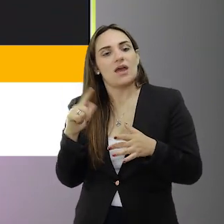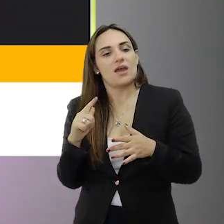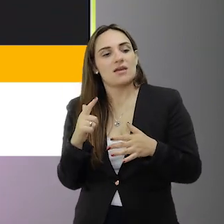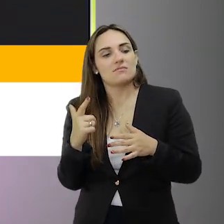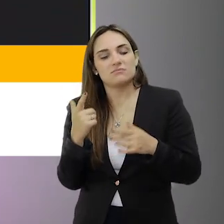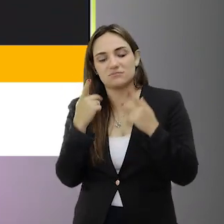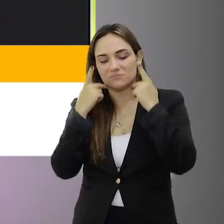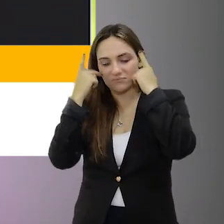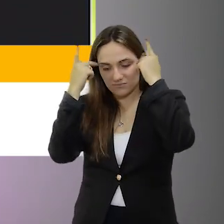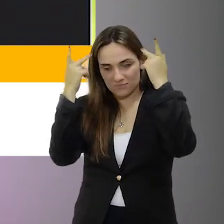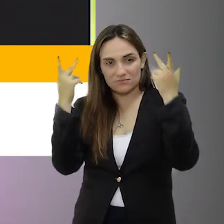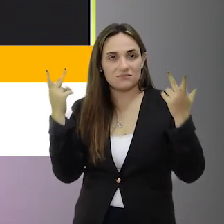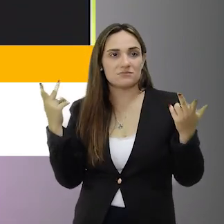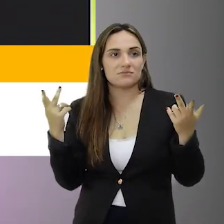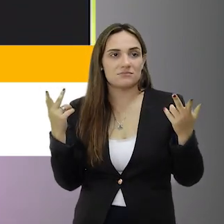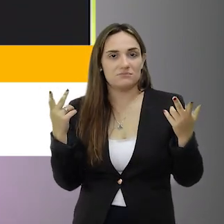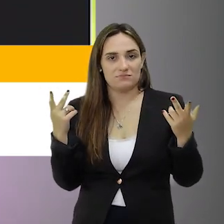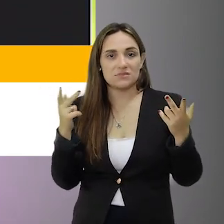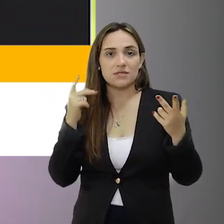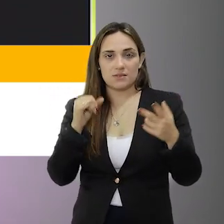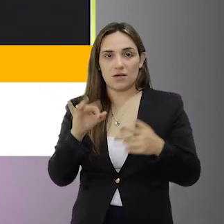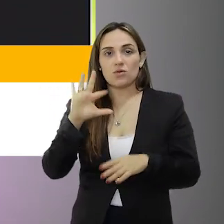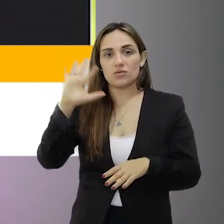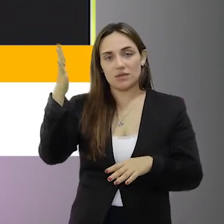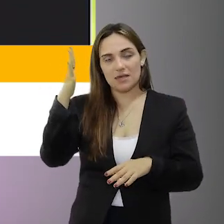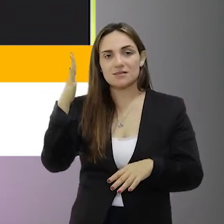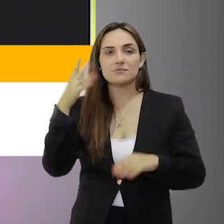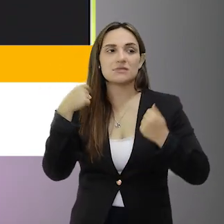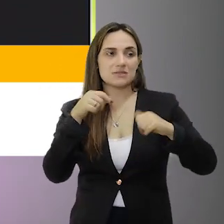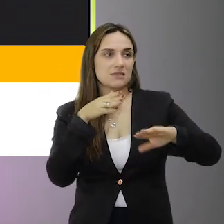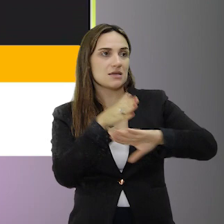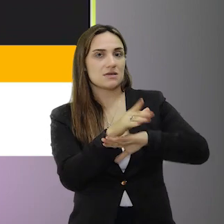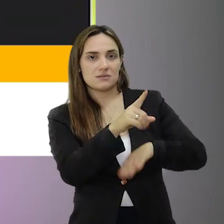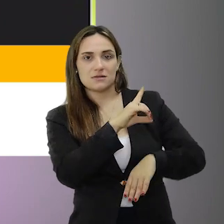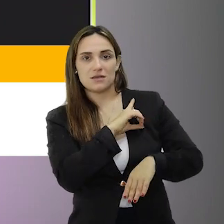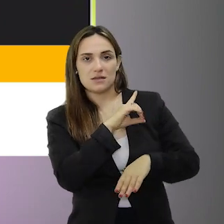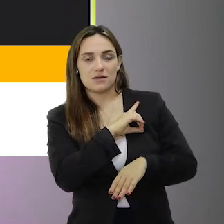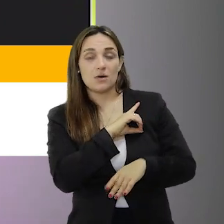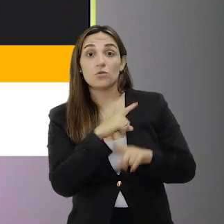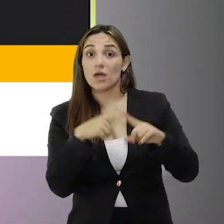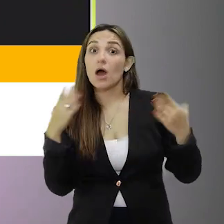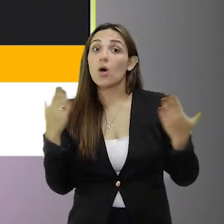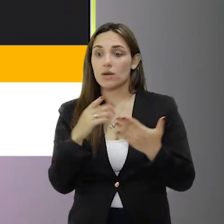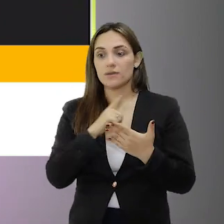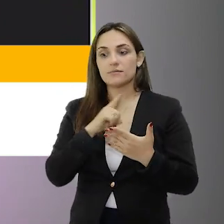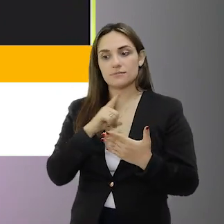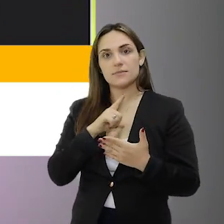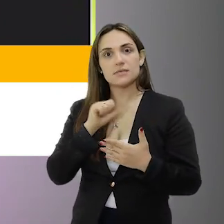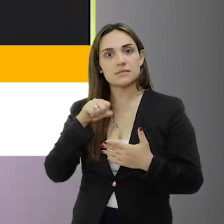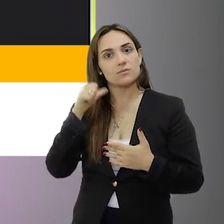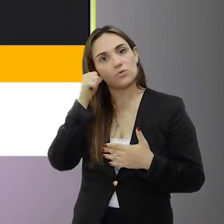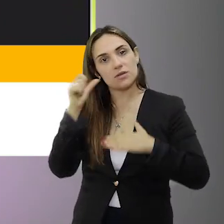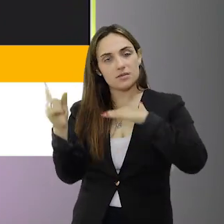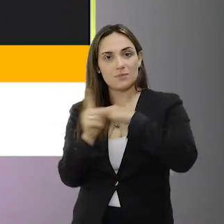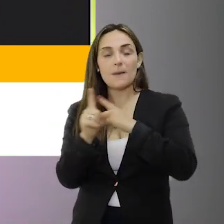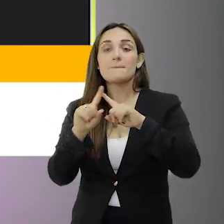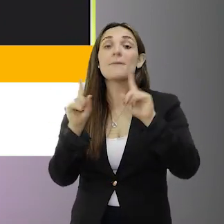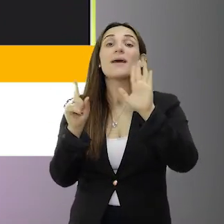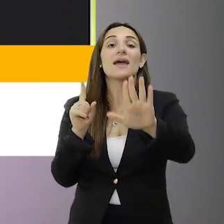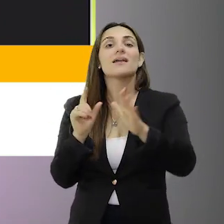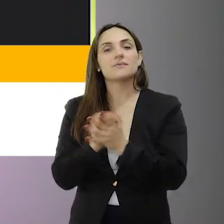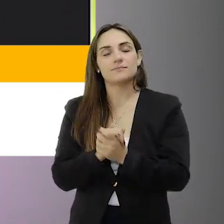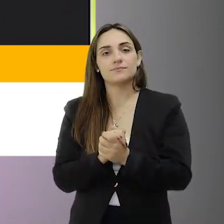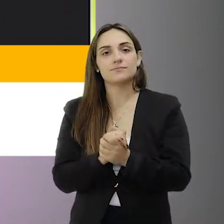mais constrangidas, não ficam constrangidas em ir numa delegacia onde as mulheres atendem. Ocorre